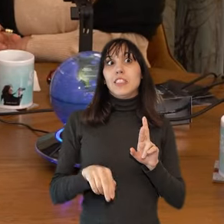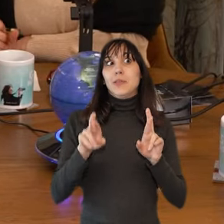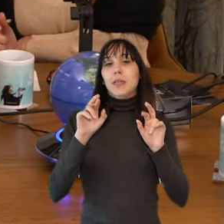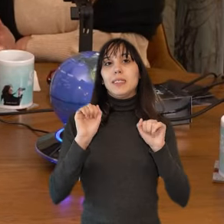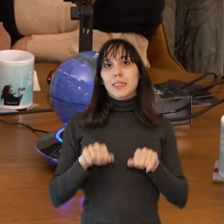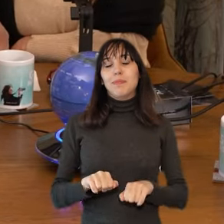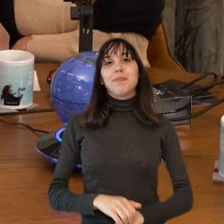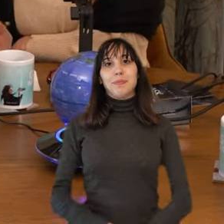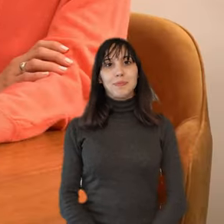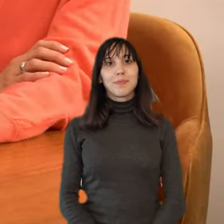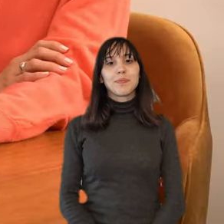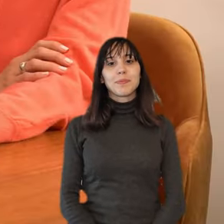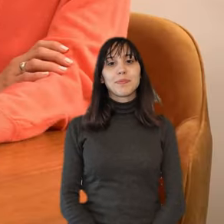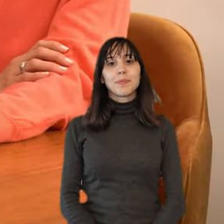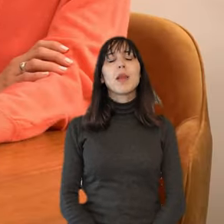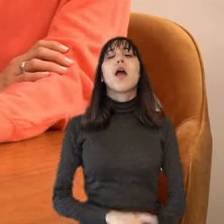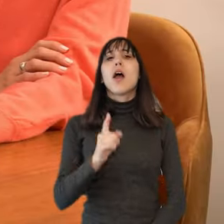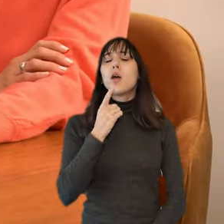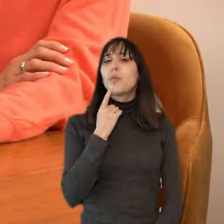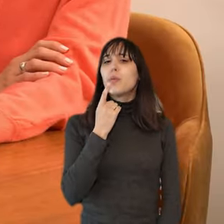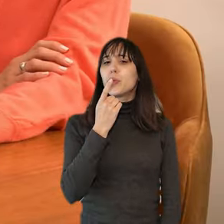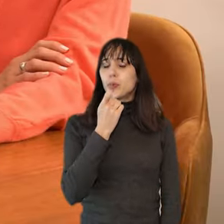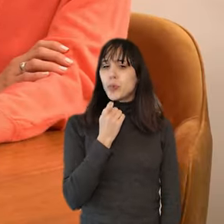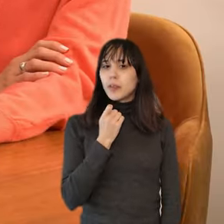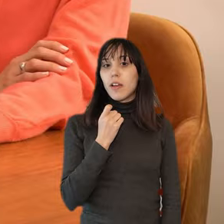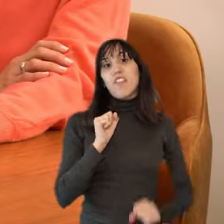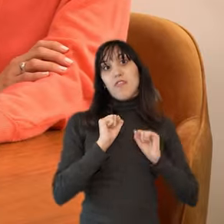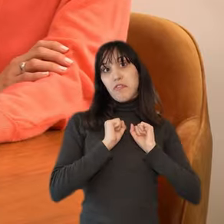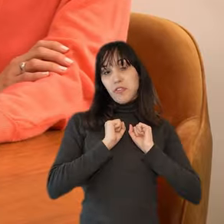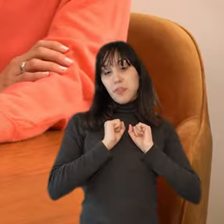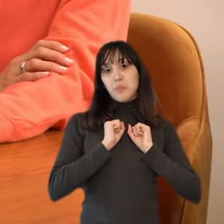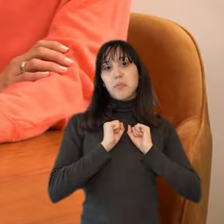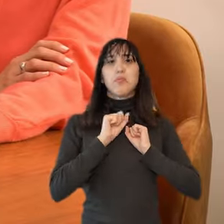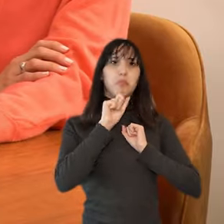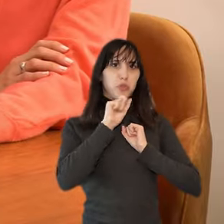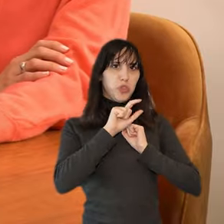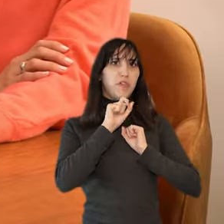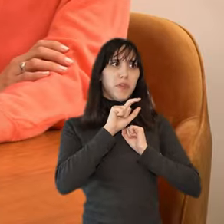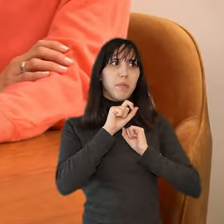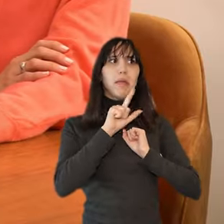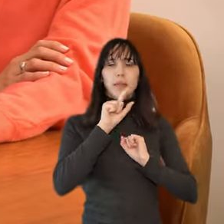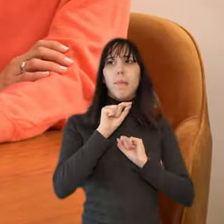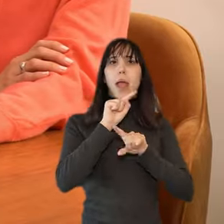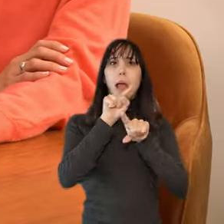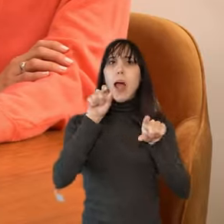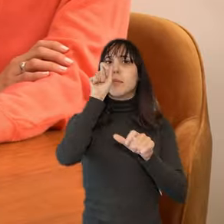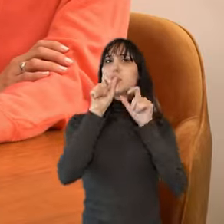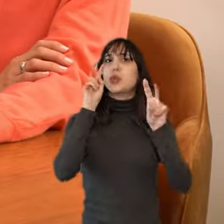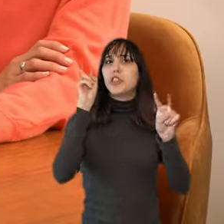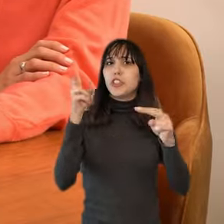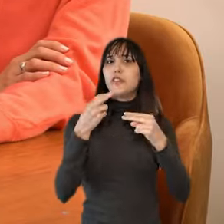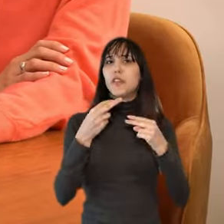Esperamos que sim não é e tá aqui uma questão minha e e com certeza de muitos de muitos que estão nos